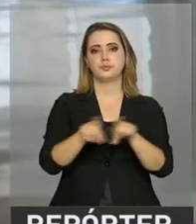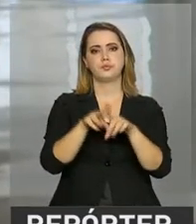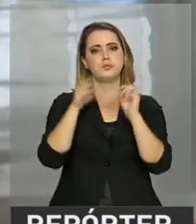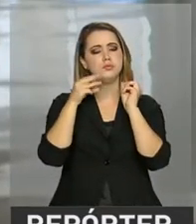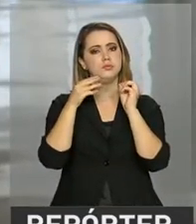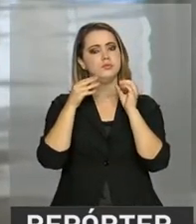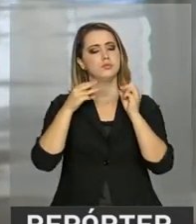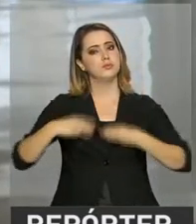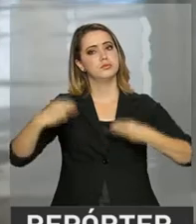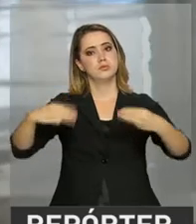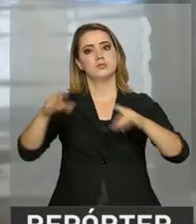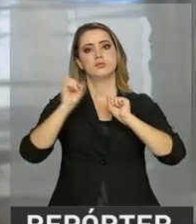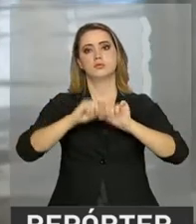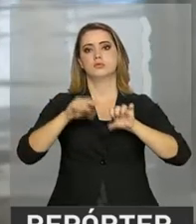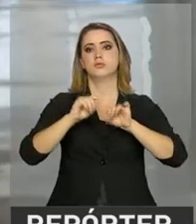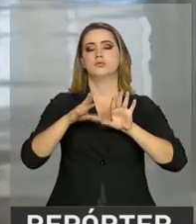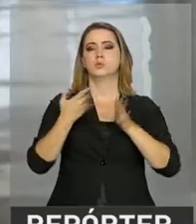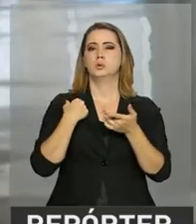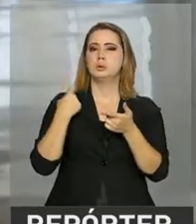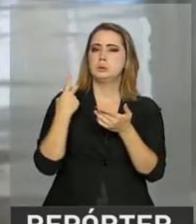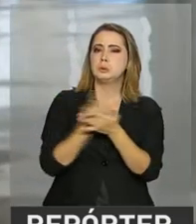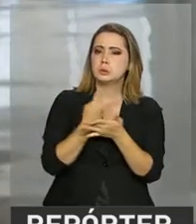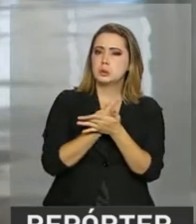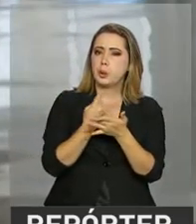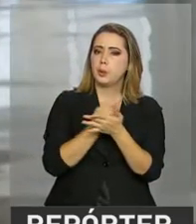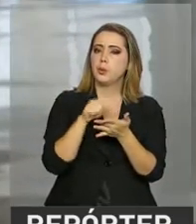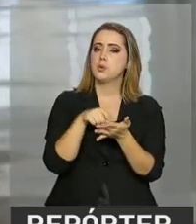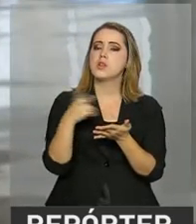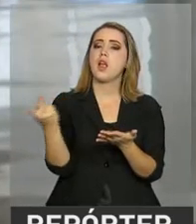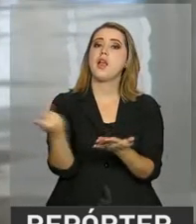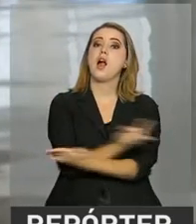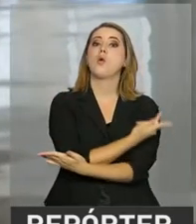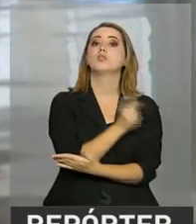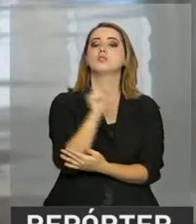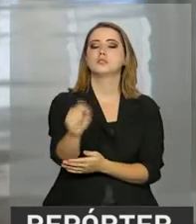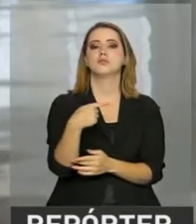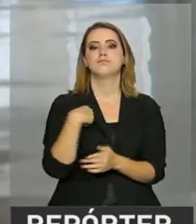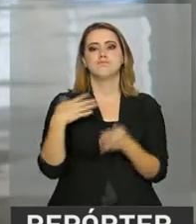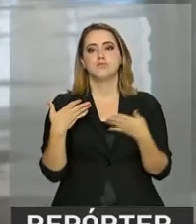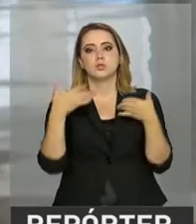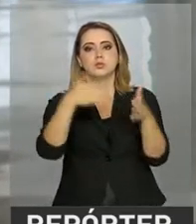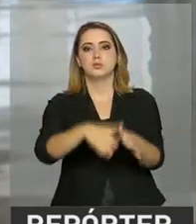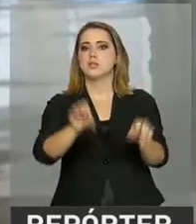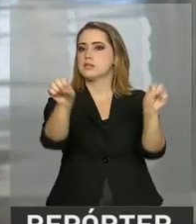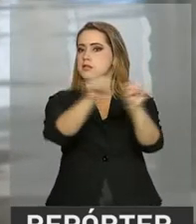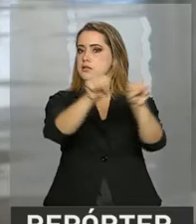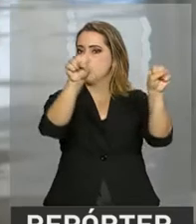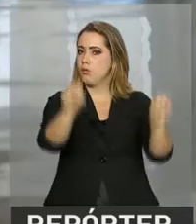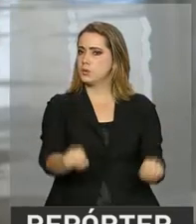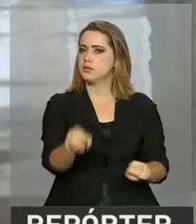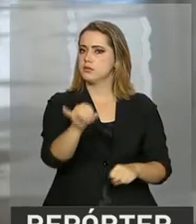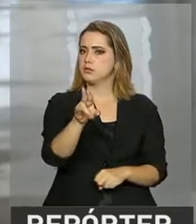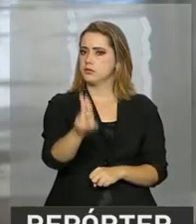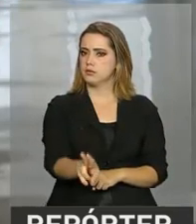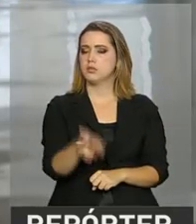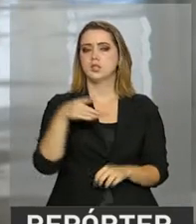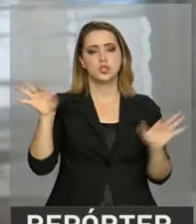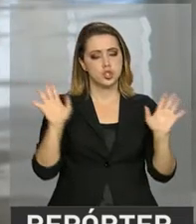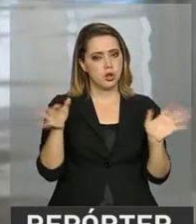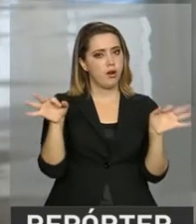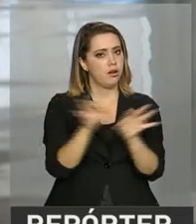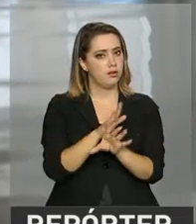esclarece que as falhas relatadas para acessar o sistema de inscrição do sisu já estão sendo sanadas ea previsão é que até o